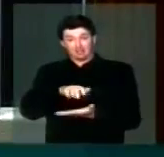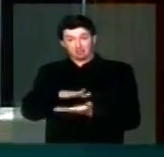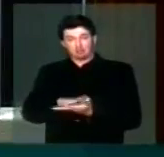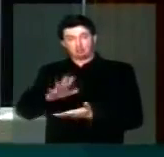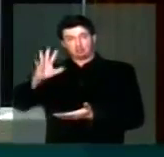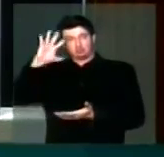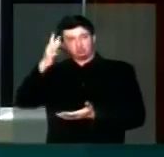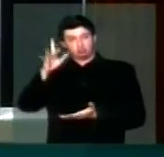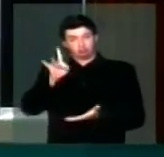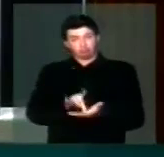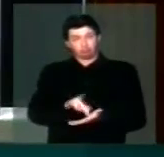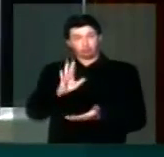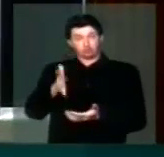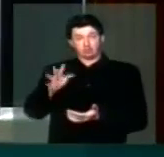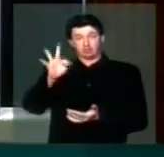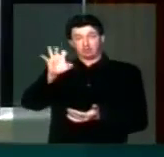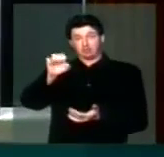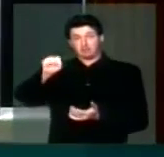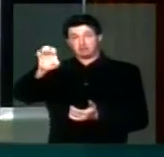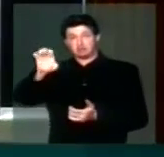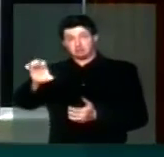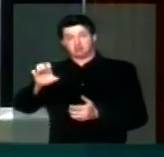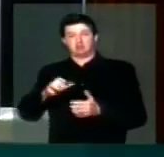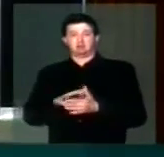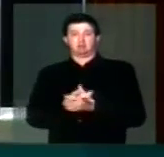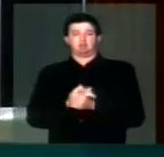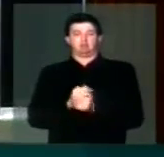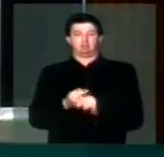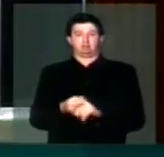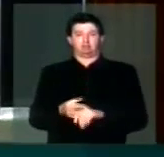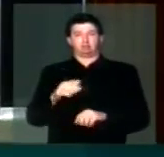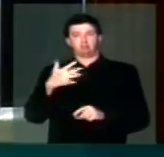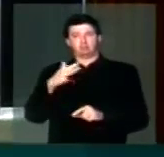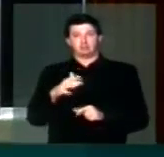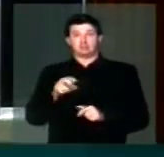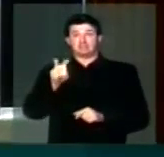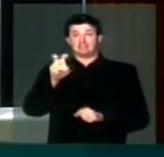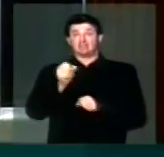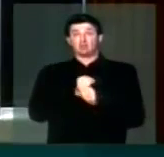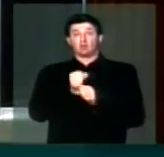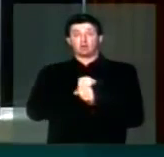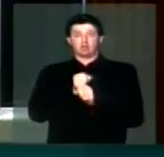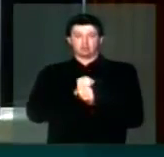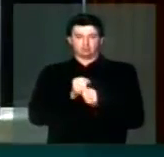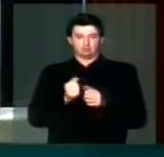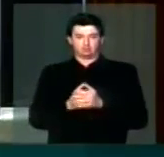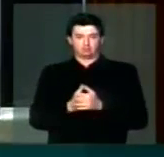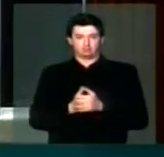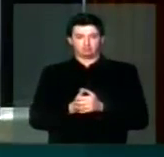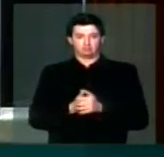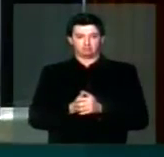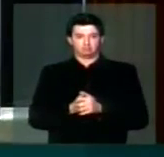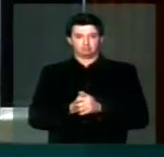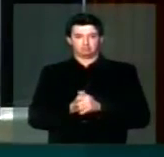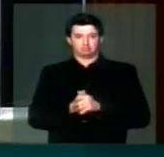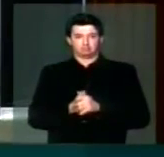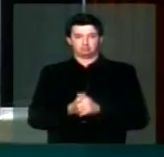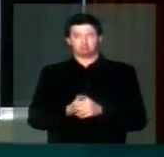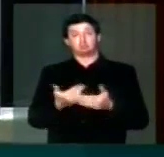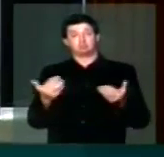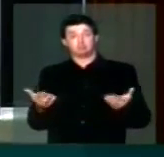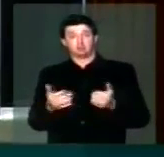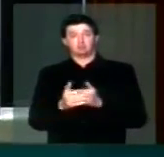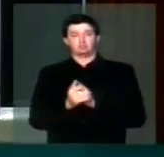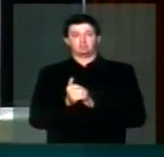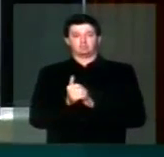registro definitivo no Tribunal Superior Eleitoral há pelo menos 5 anos. Nós